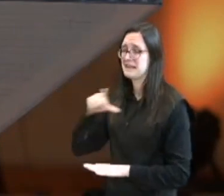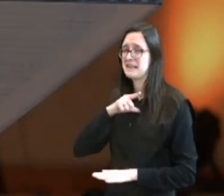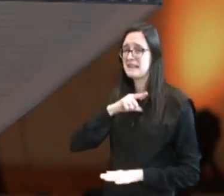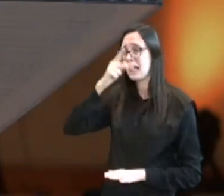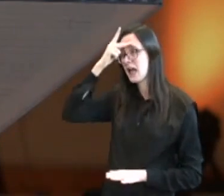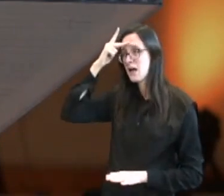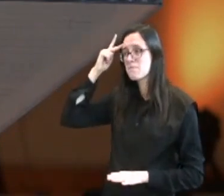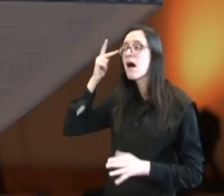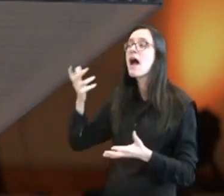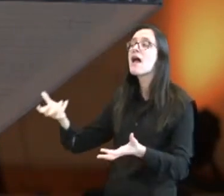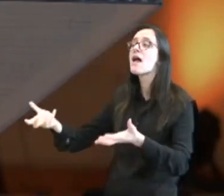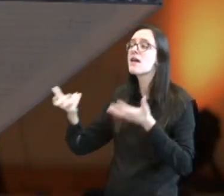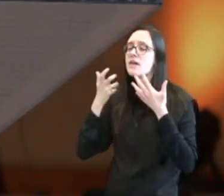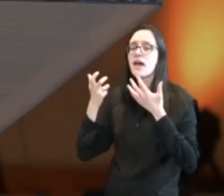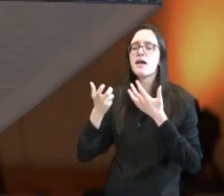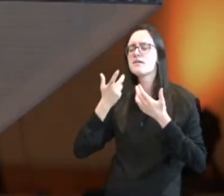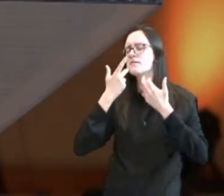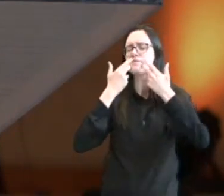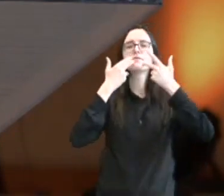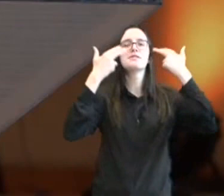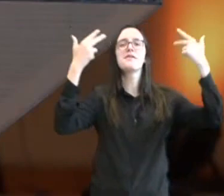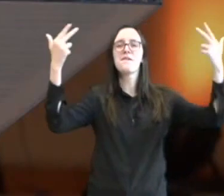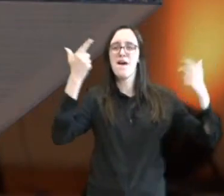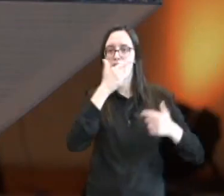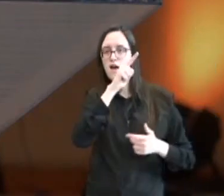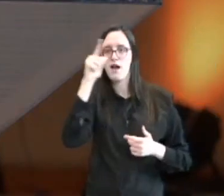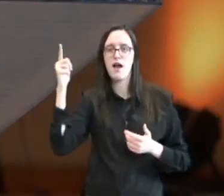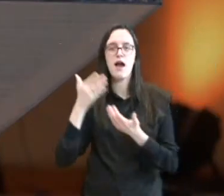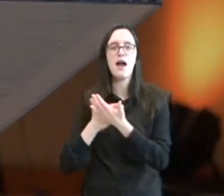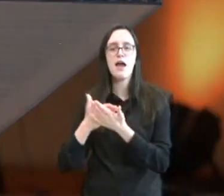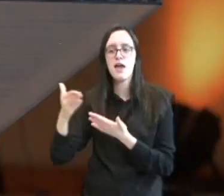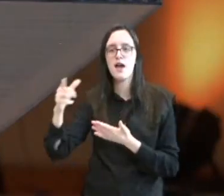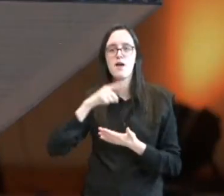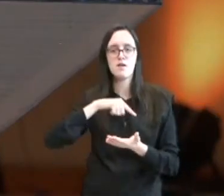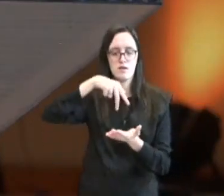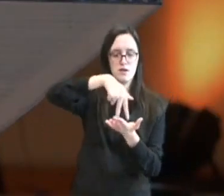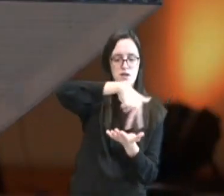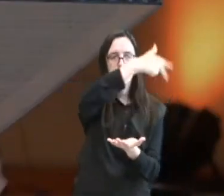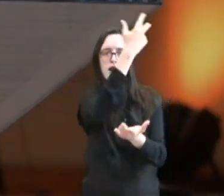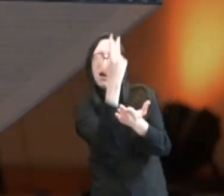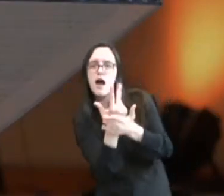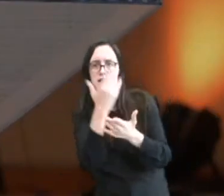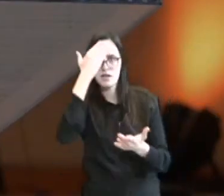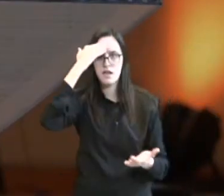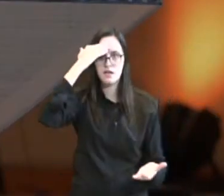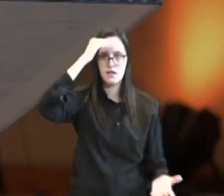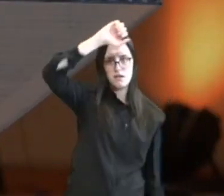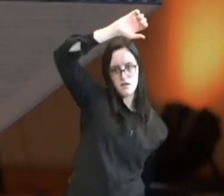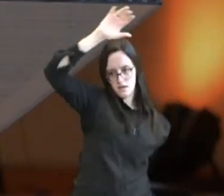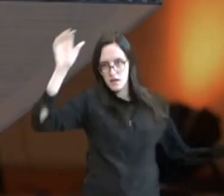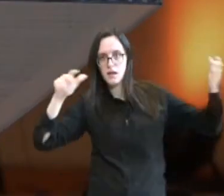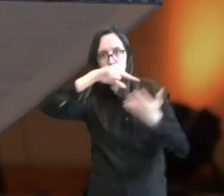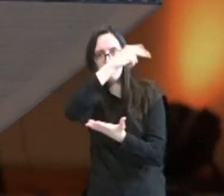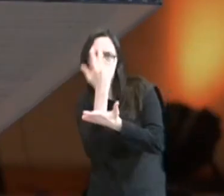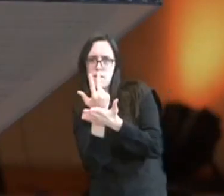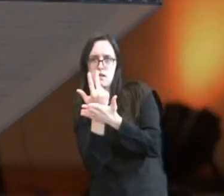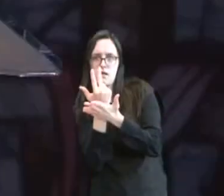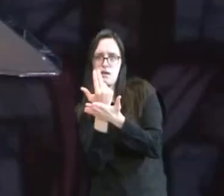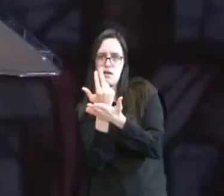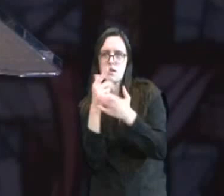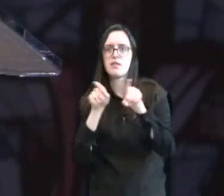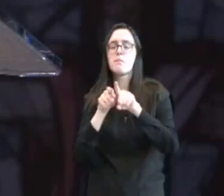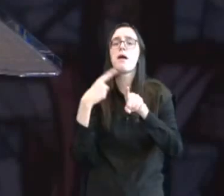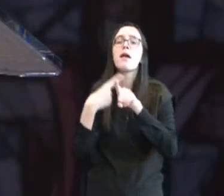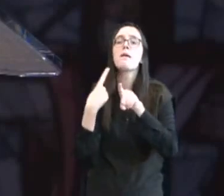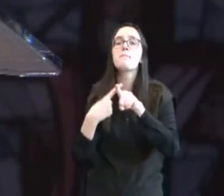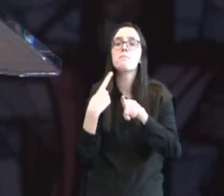quer falar em outras línguas, que chegam a plantar bananeira lá na frente da igreja, Edson.